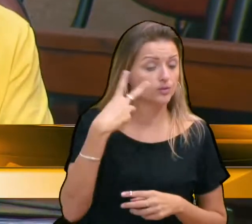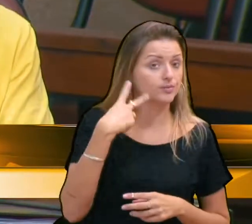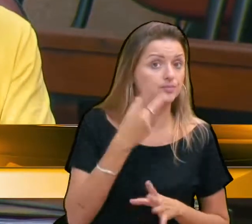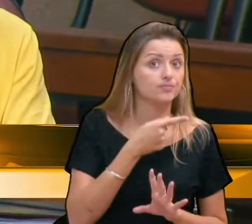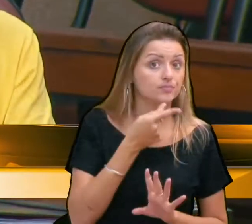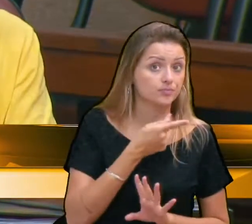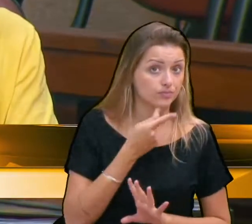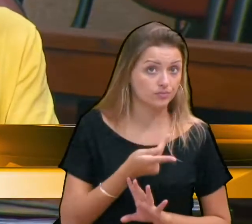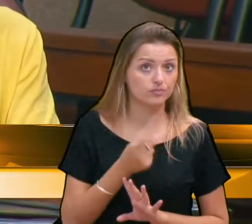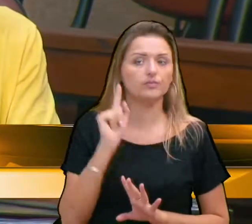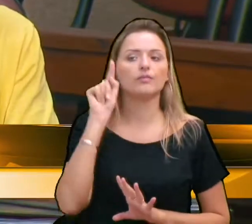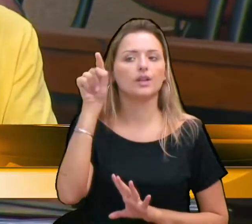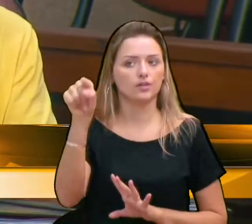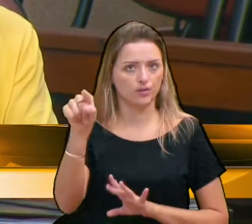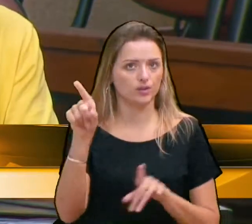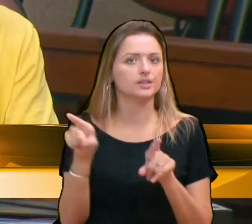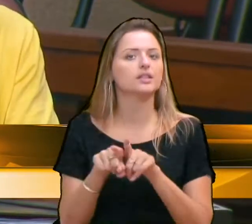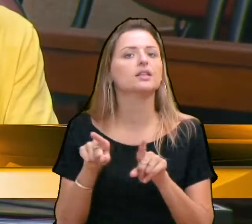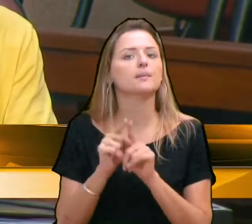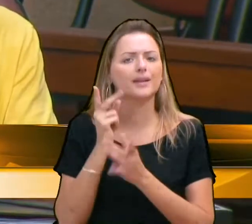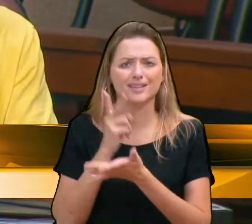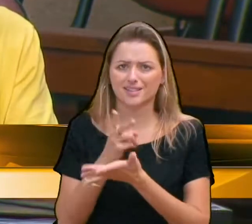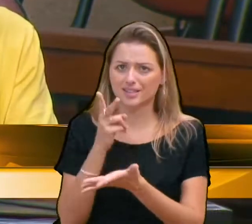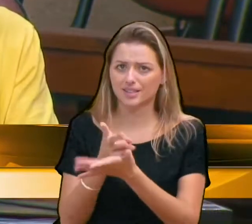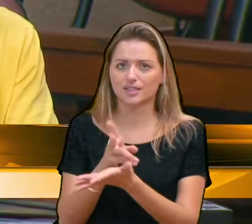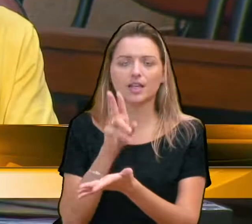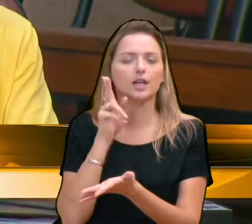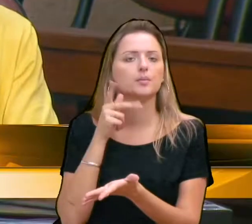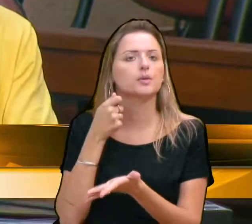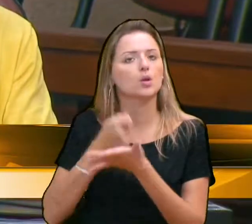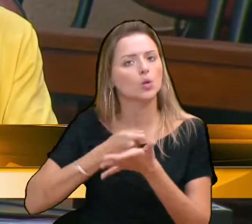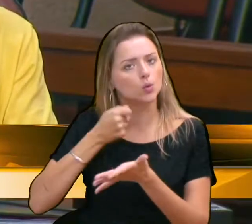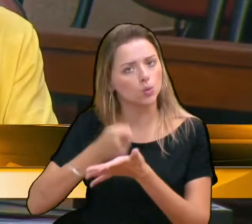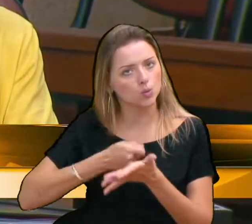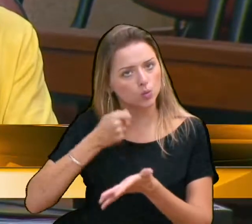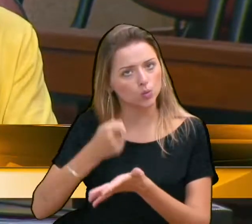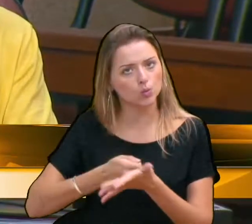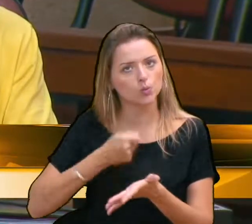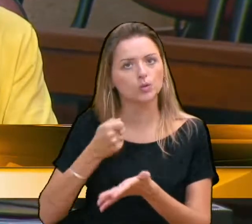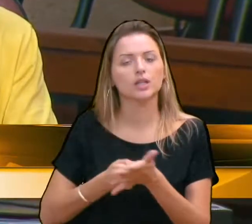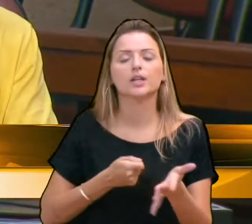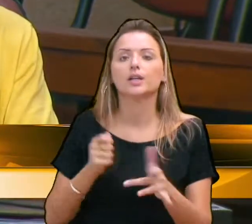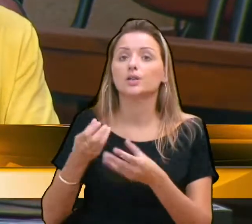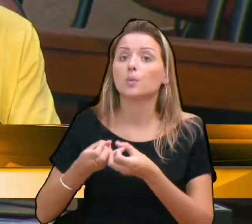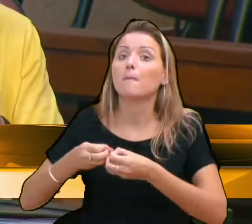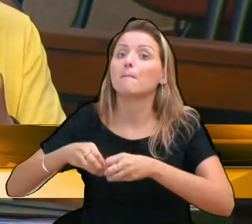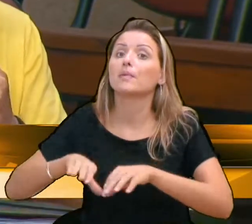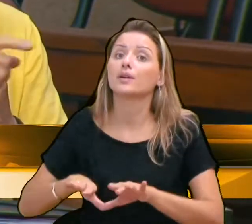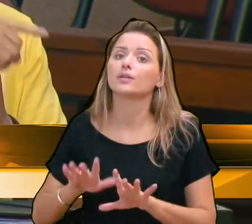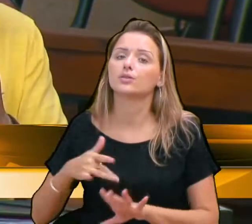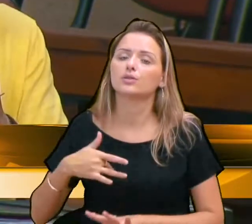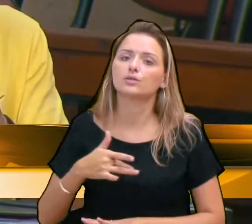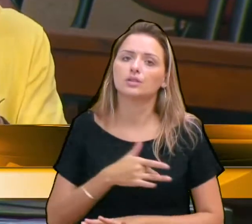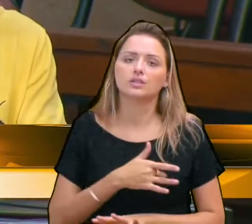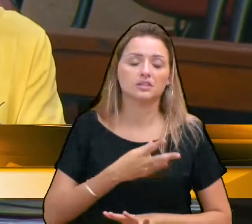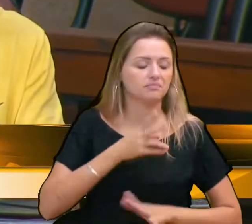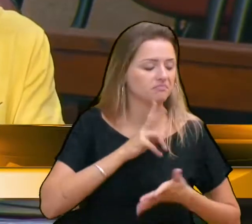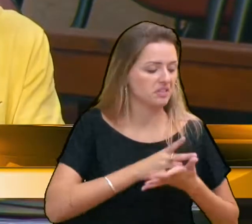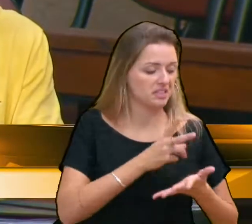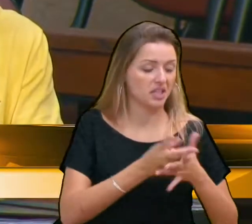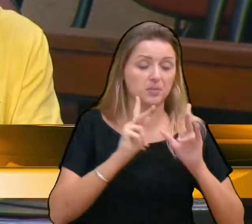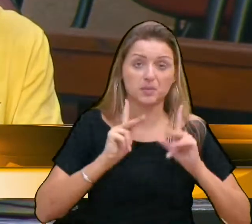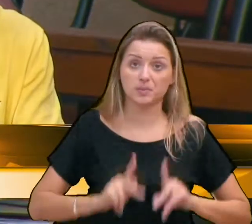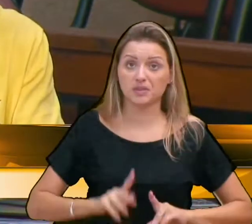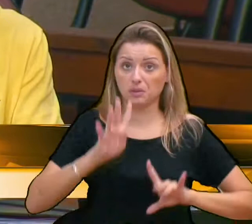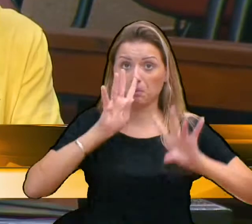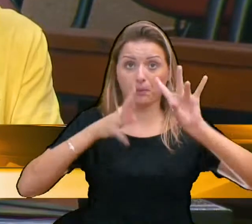falam, e Vossa Excelência tem sido incansável nessa luta do desmonte da saúde, a gente leva um bombardeio